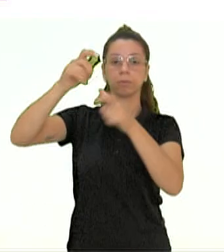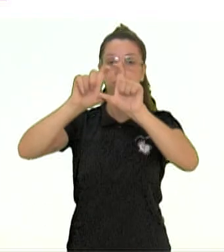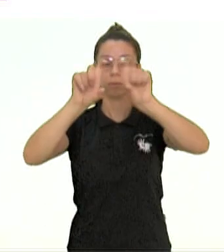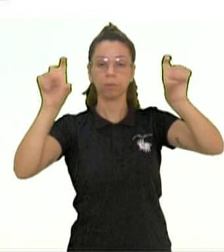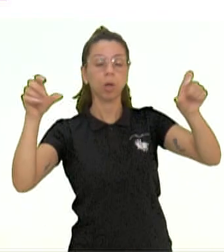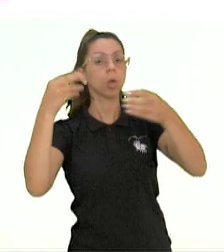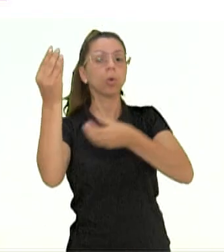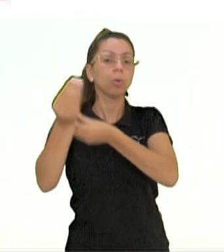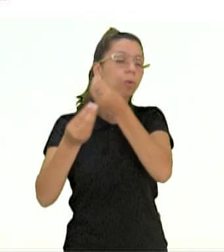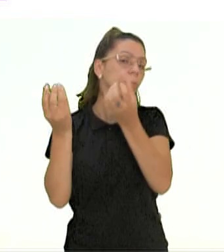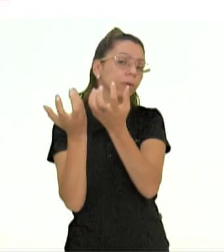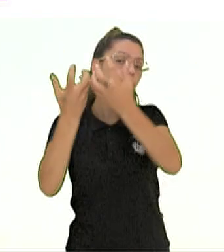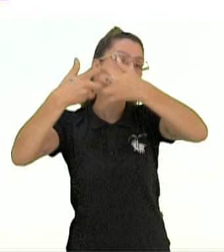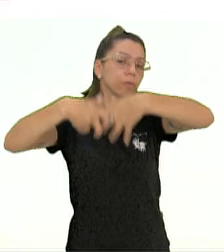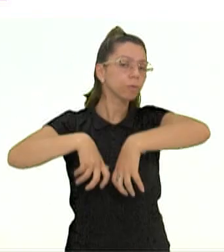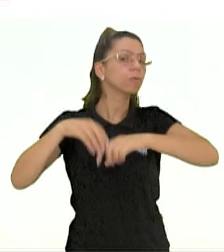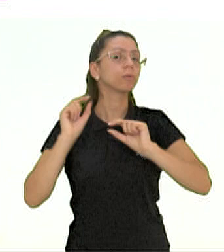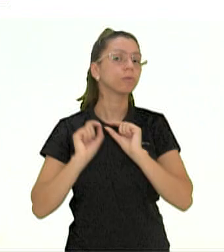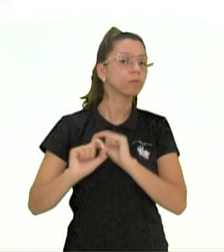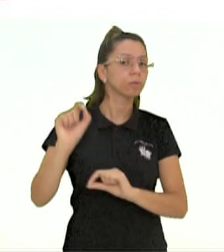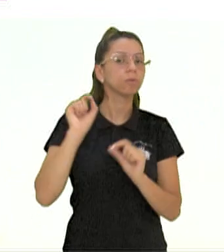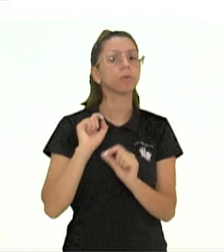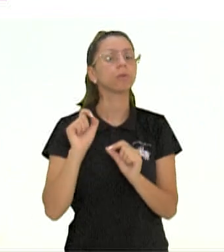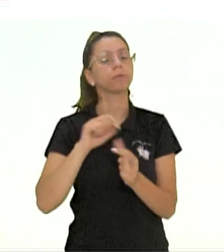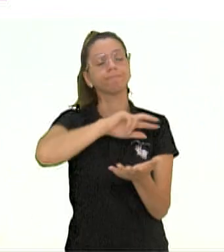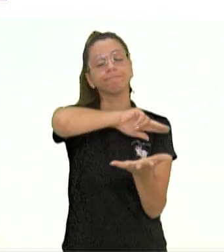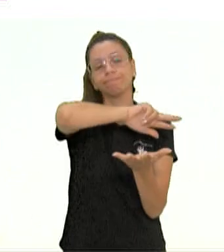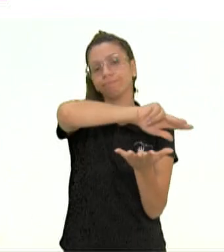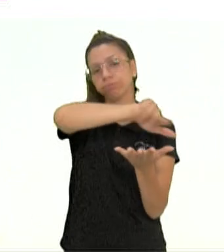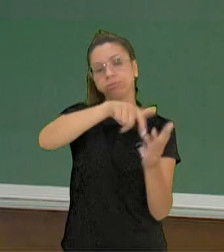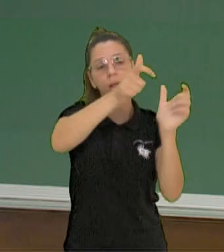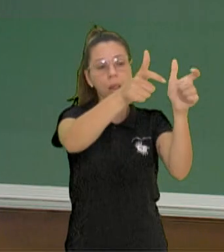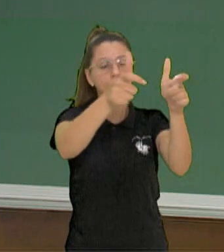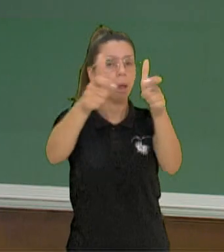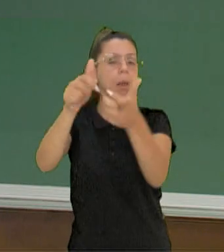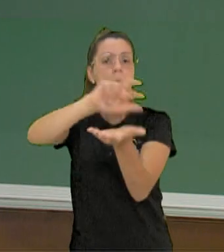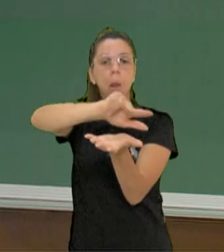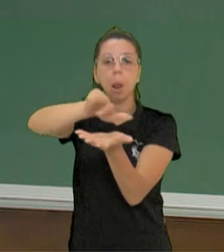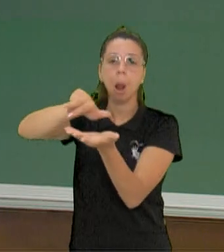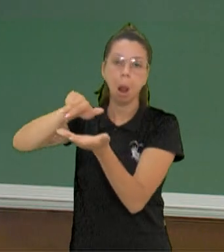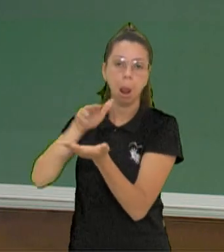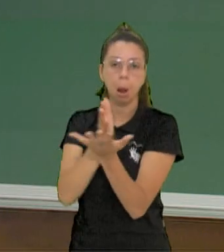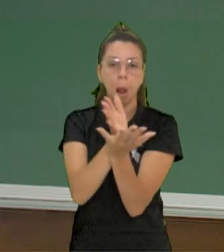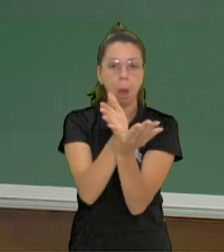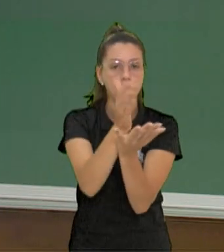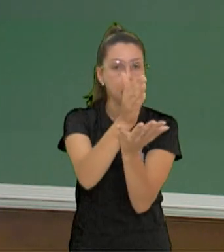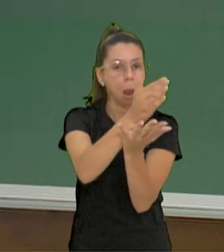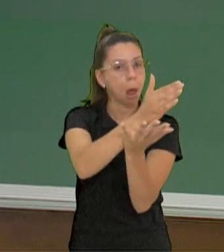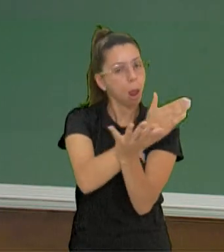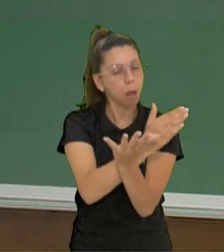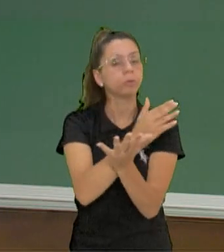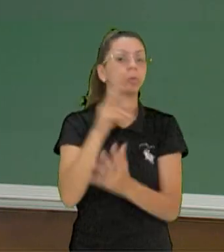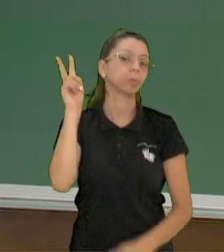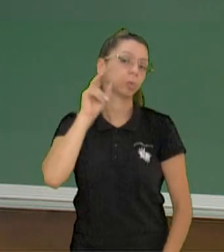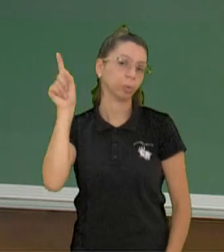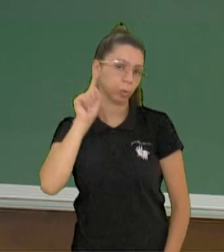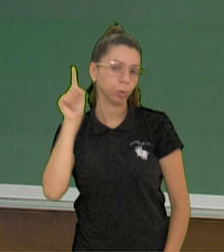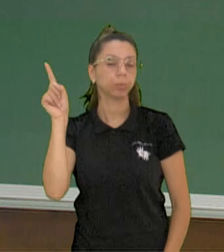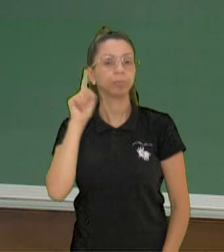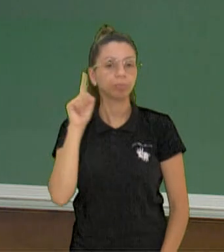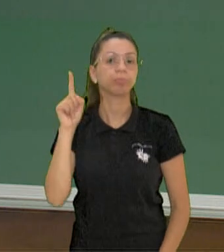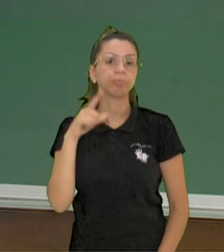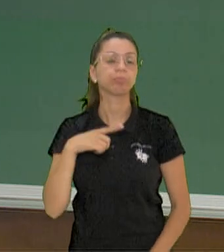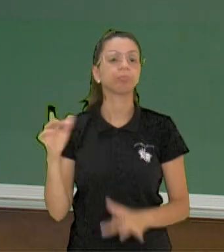a aplicabilidade que essa função tem em vários ramos diferentes aí, né, do nosso cotidiano, do nosso dia a